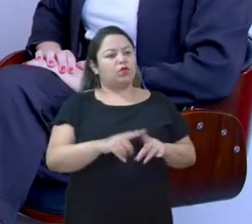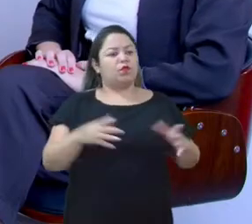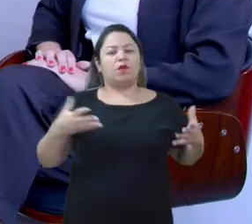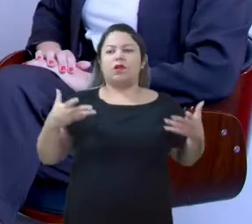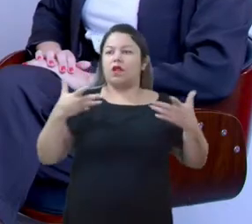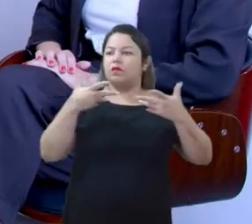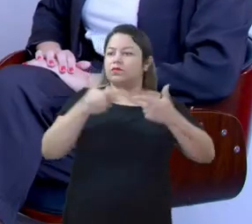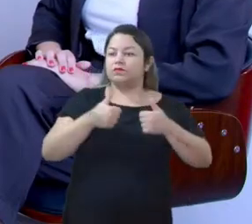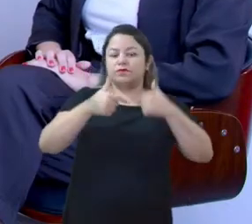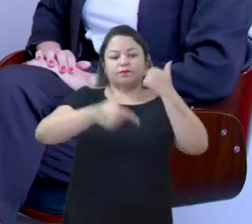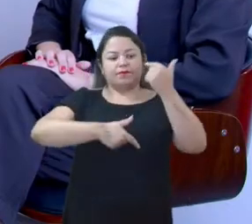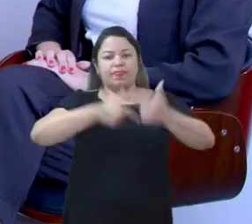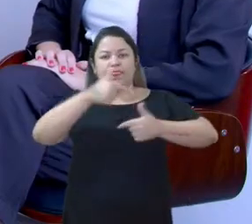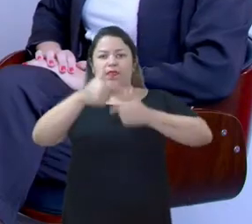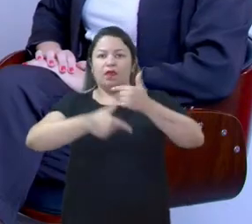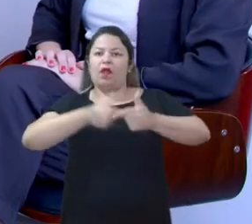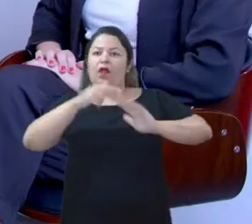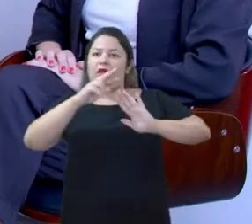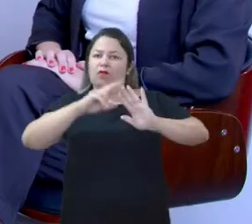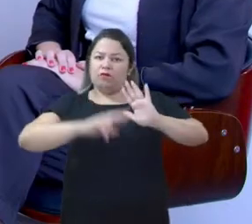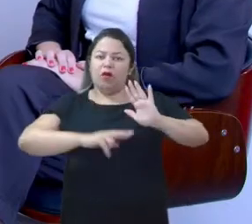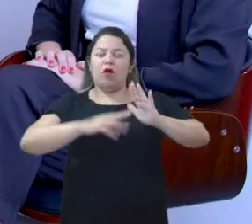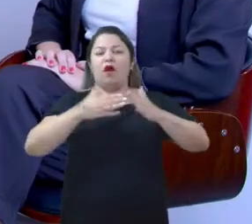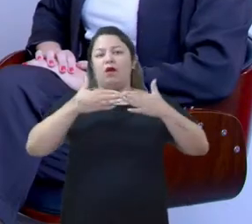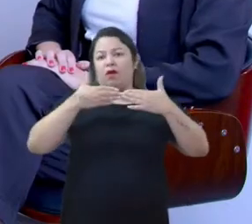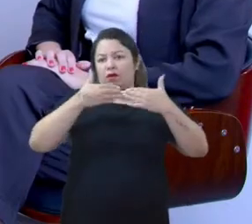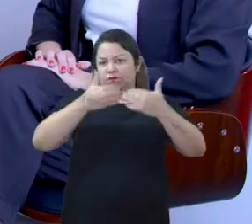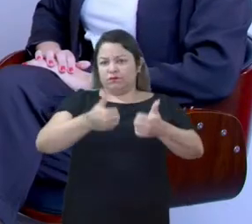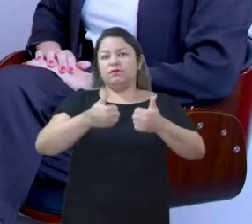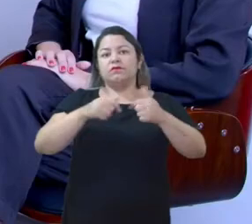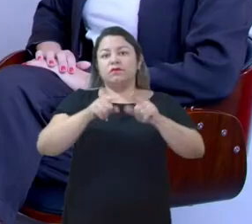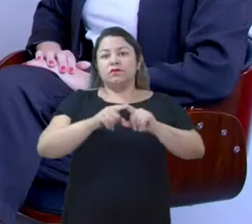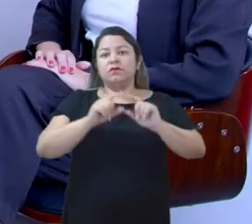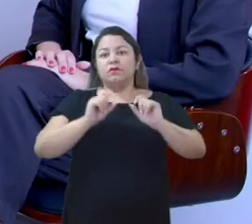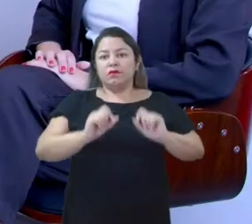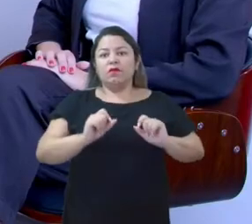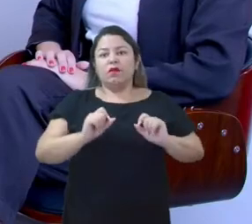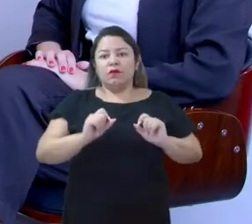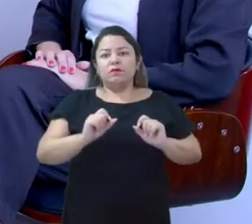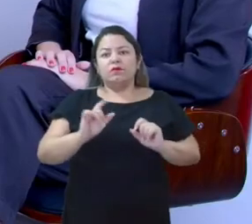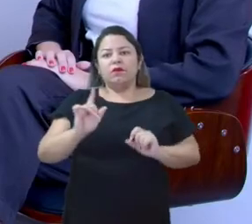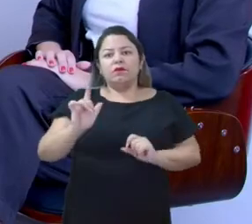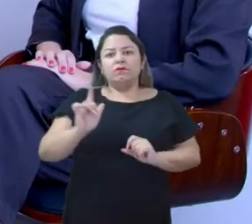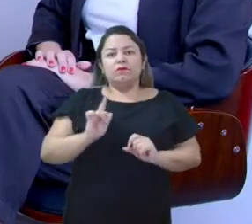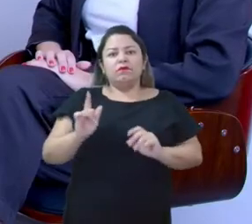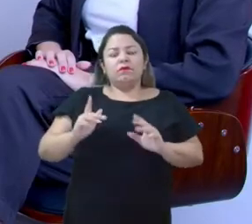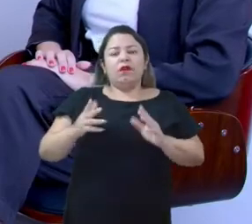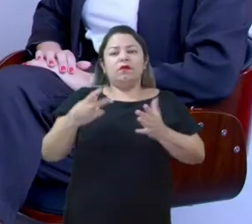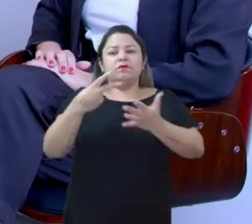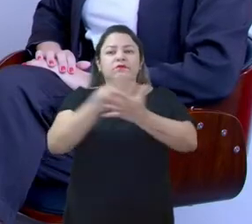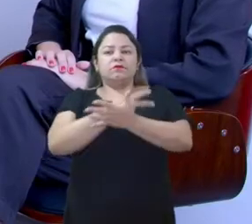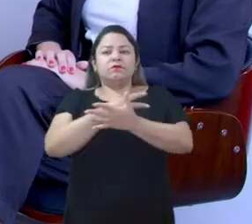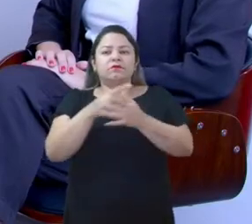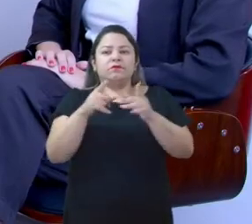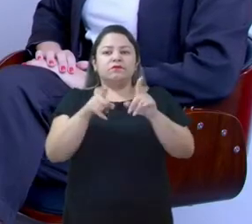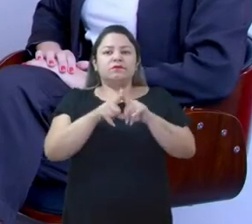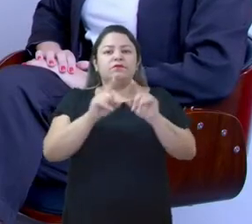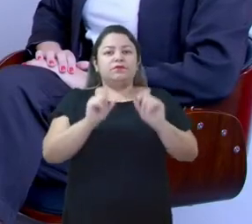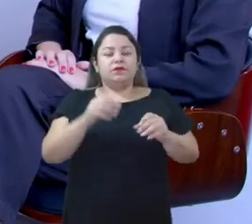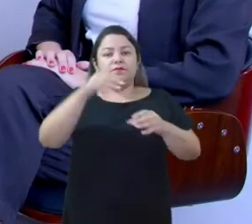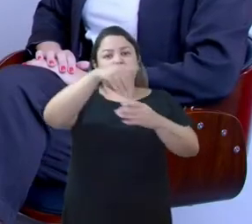trabalho, entregou o relatório favorável à admissibilidade. Chegamos a